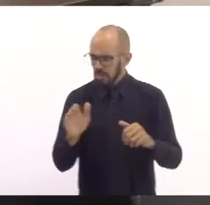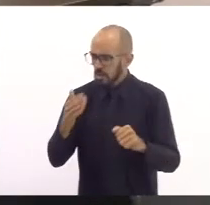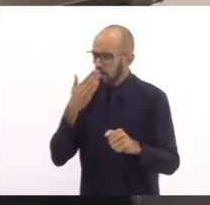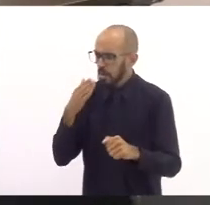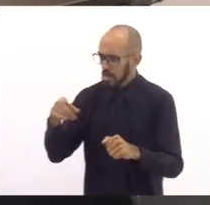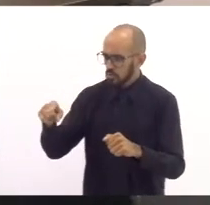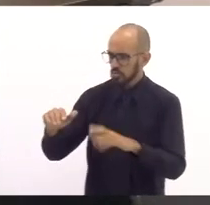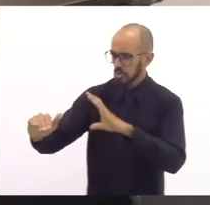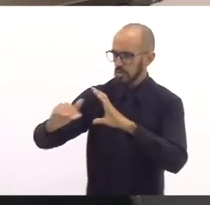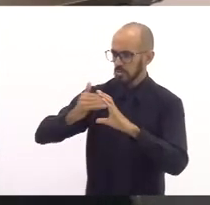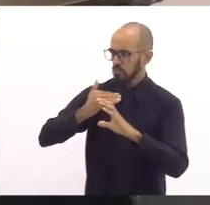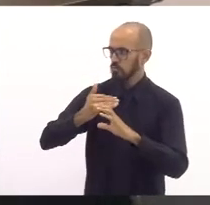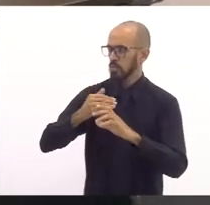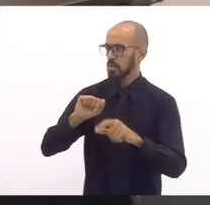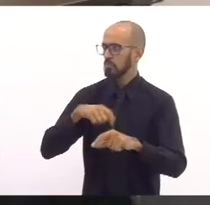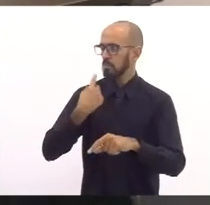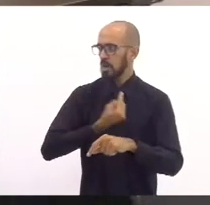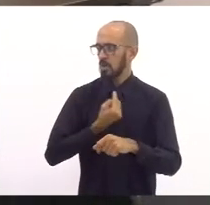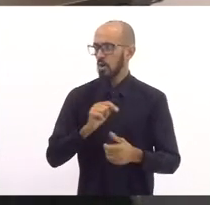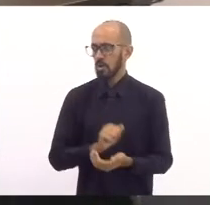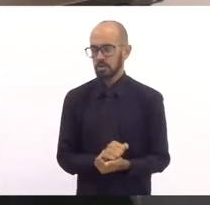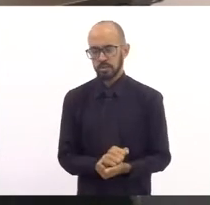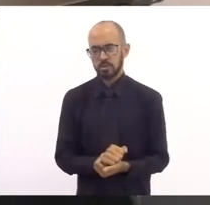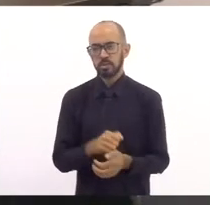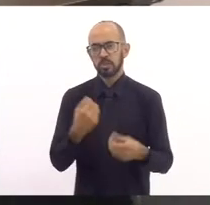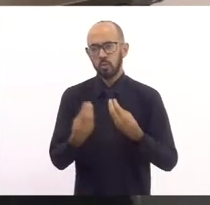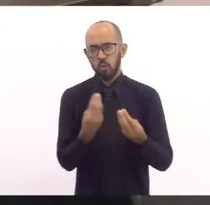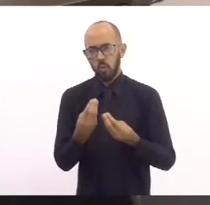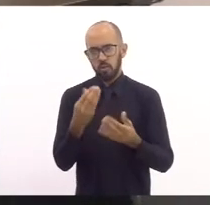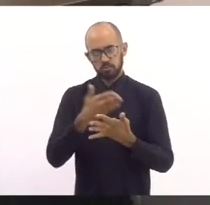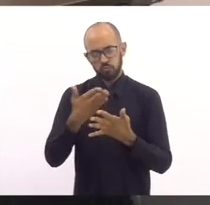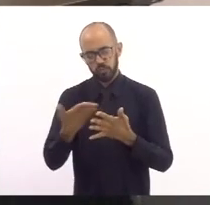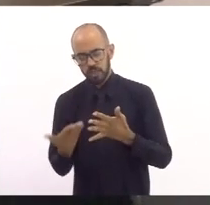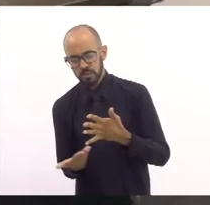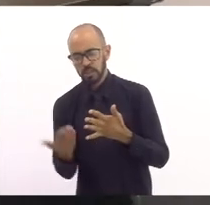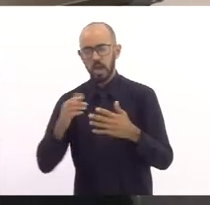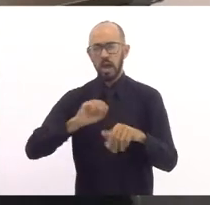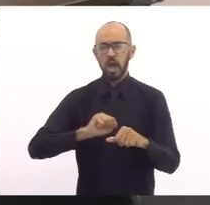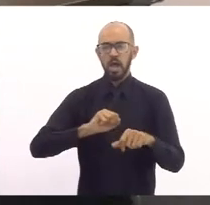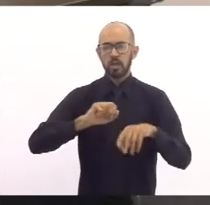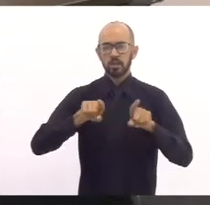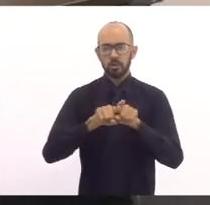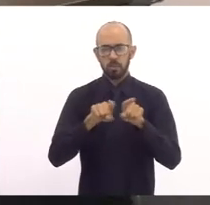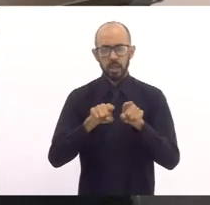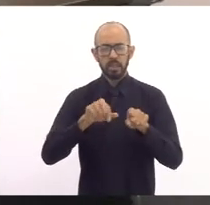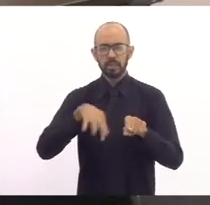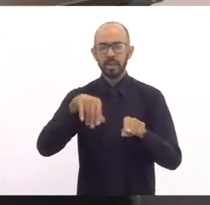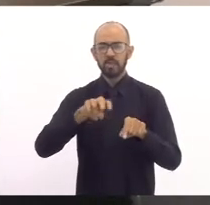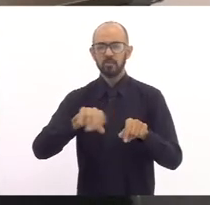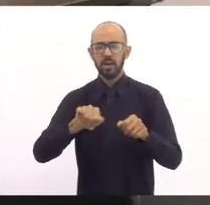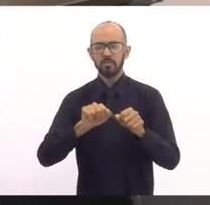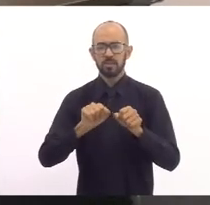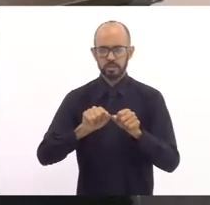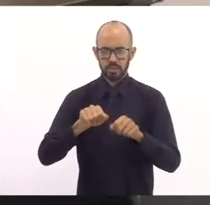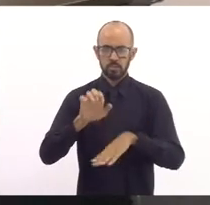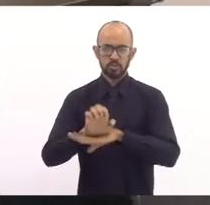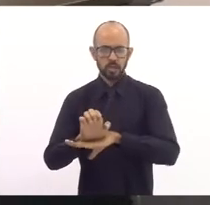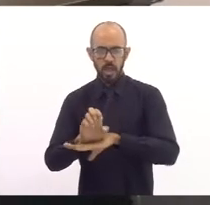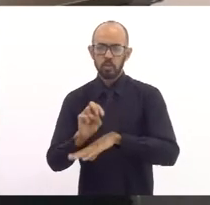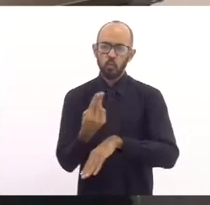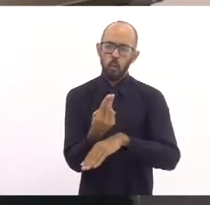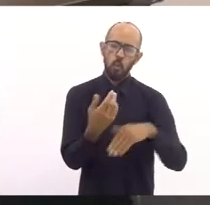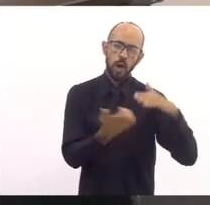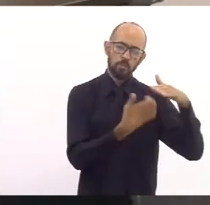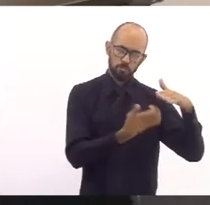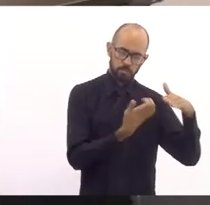poderia detalhadamente financiar? Quais seriam as formas? Quem vai operar isso? Se é o Estado, se é a concessionária, enfim, para a gente